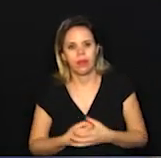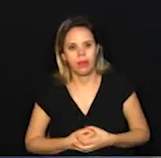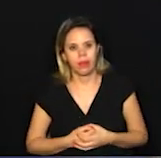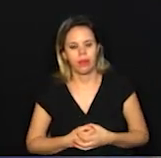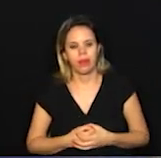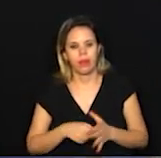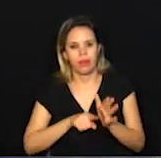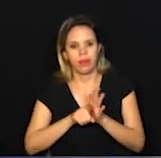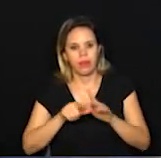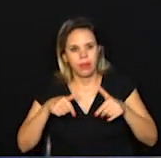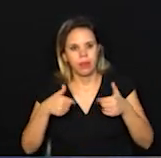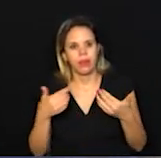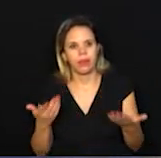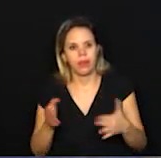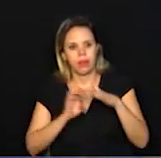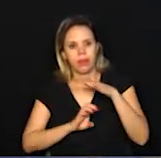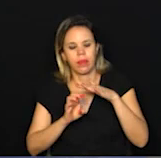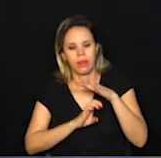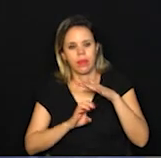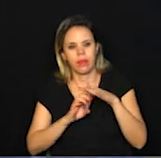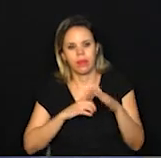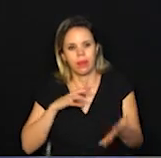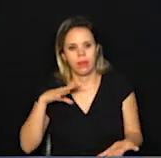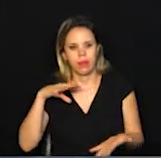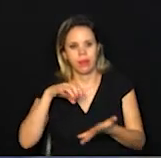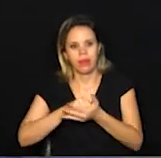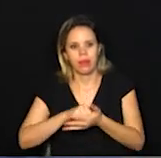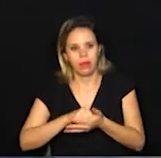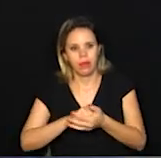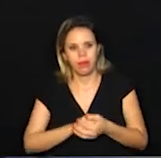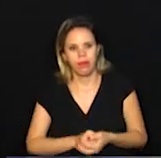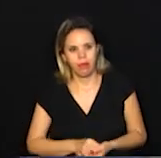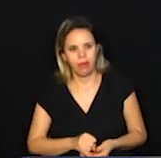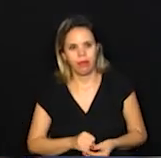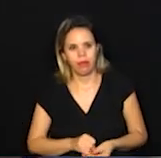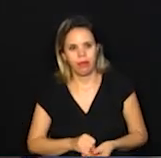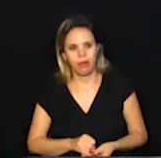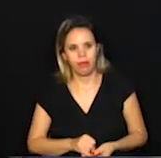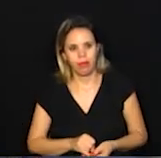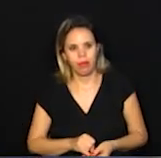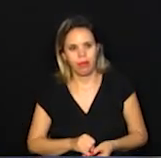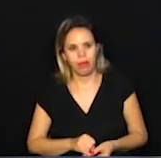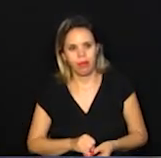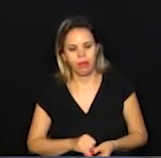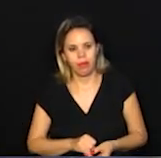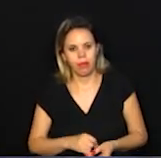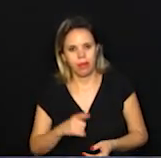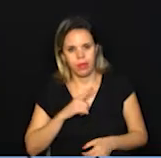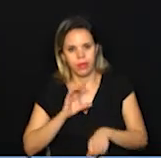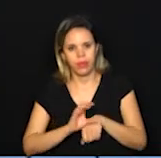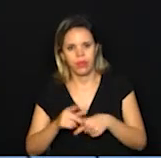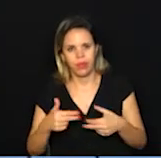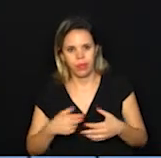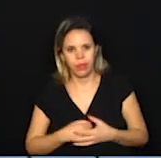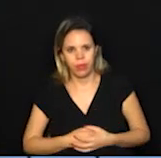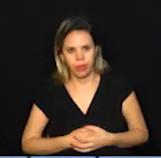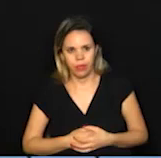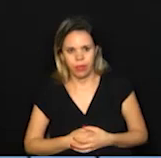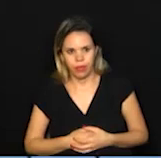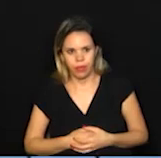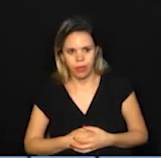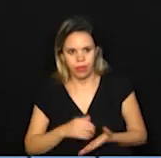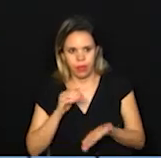dessa busca ativa das empresas, ter um cadastro das empresas, vão haver esses cursos.